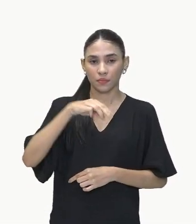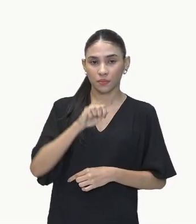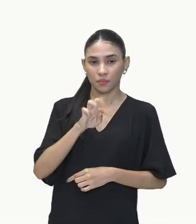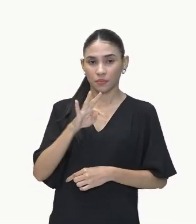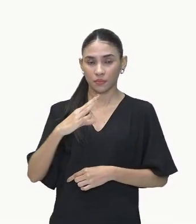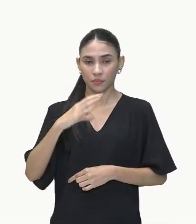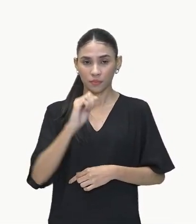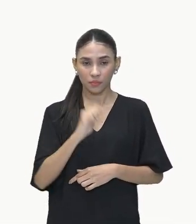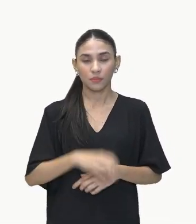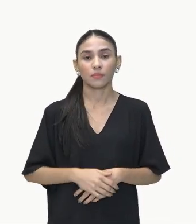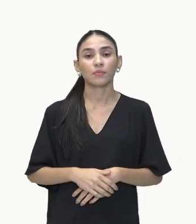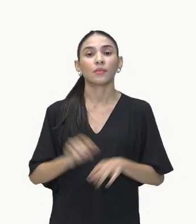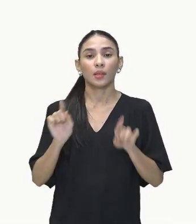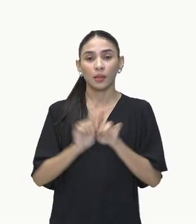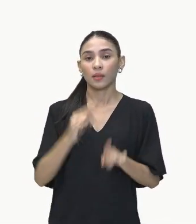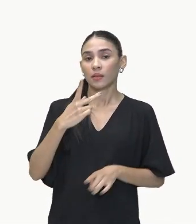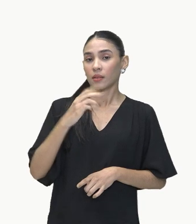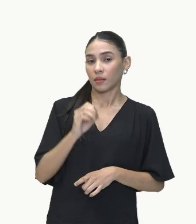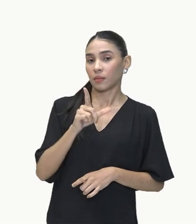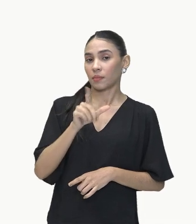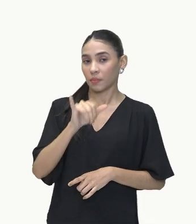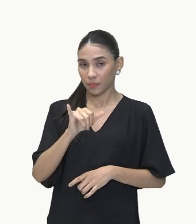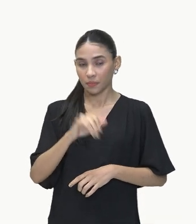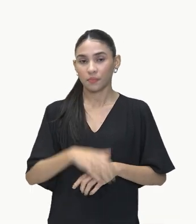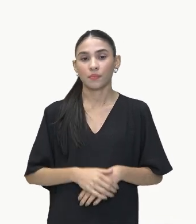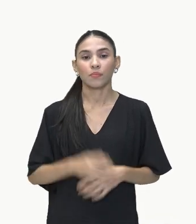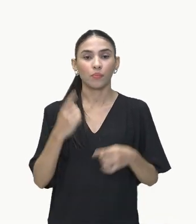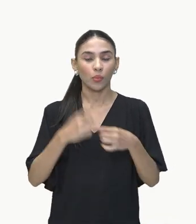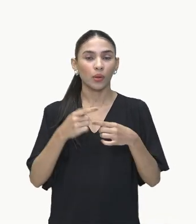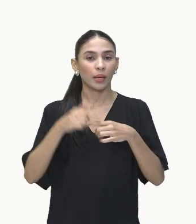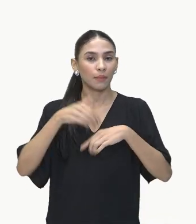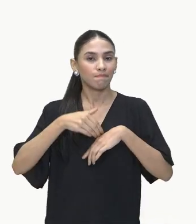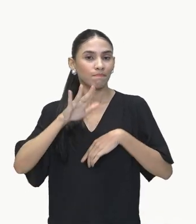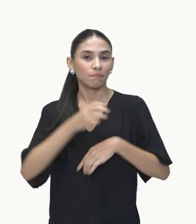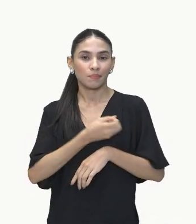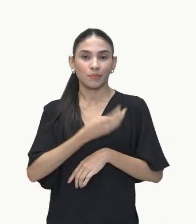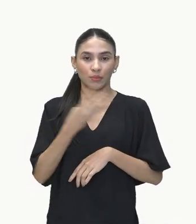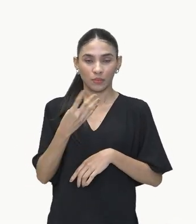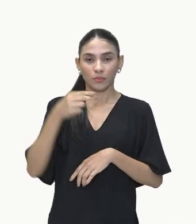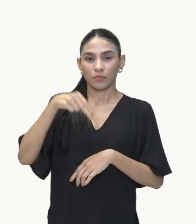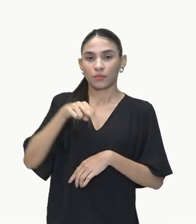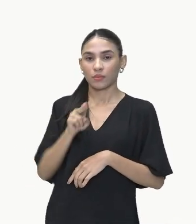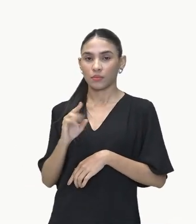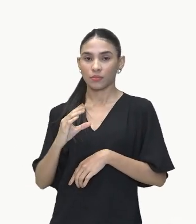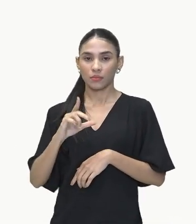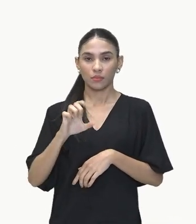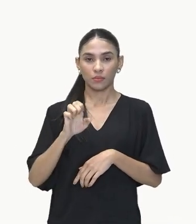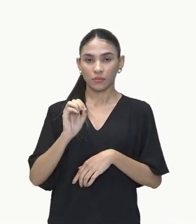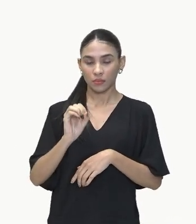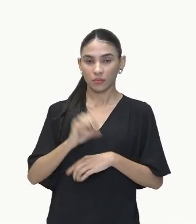certo? Polinuclear, porque tem mais de um núcleo